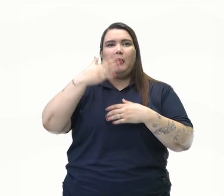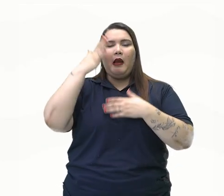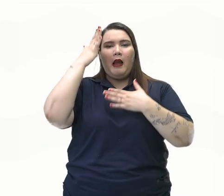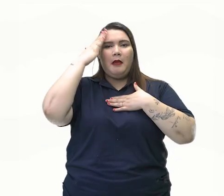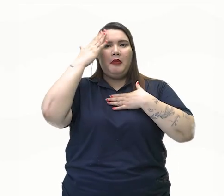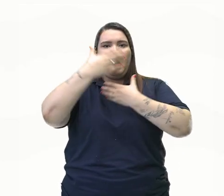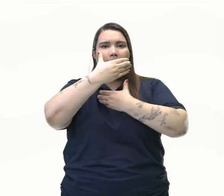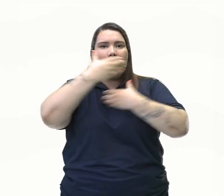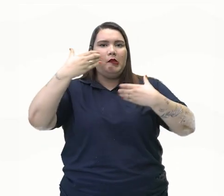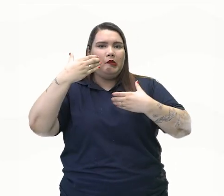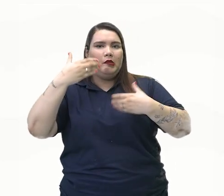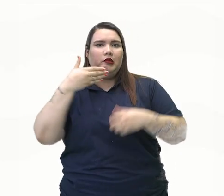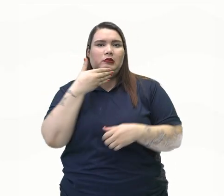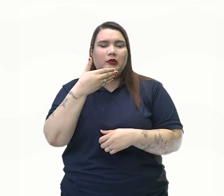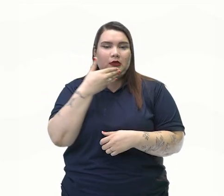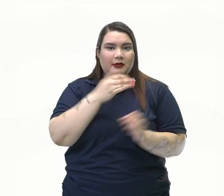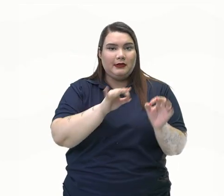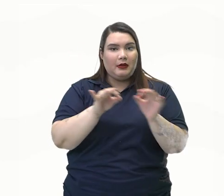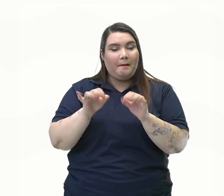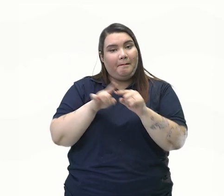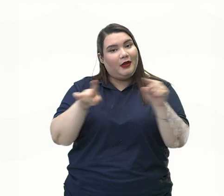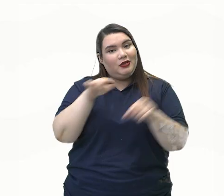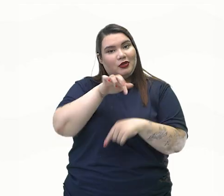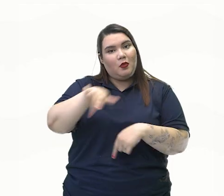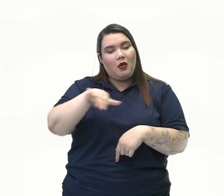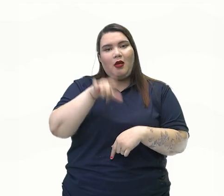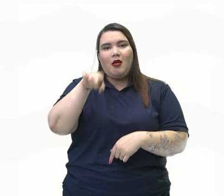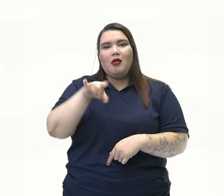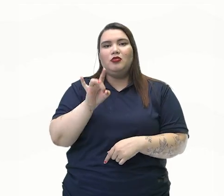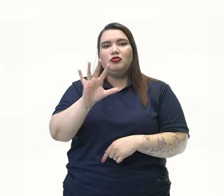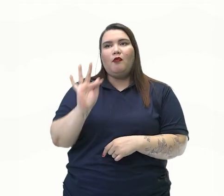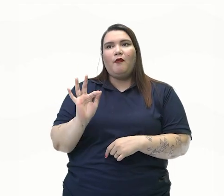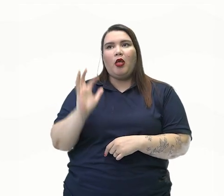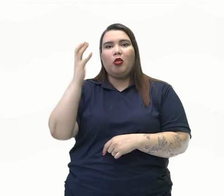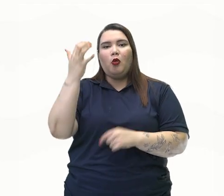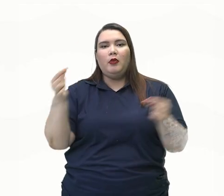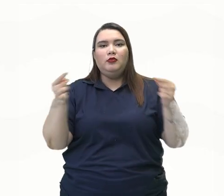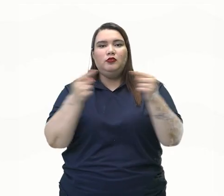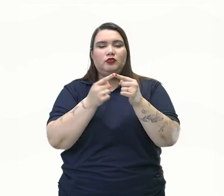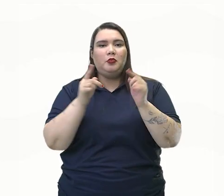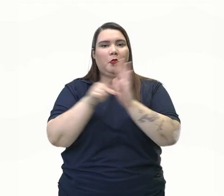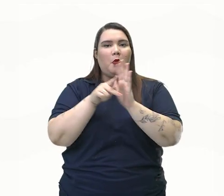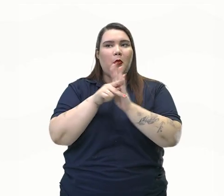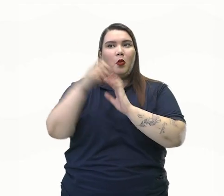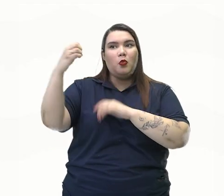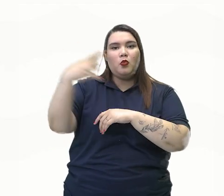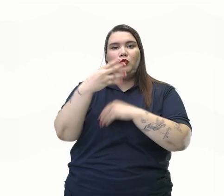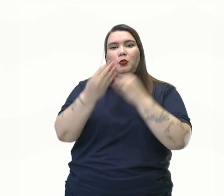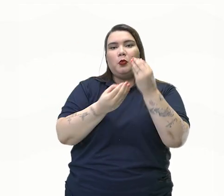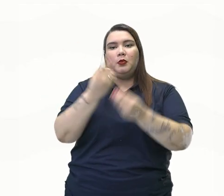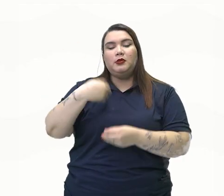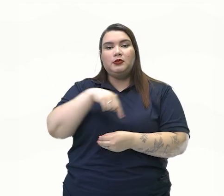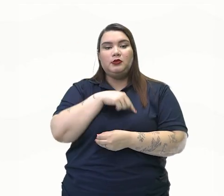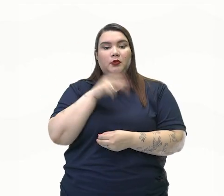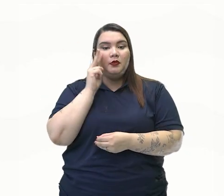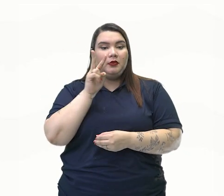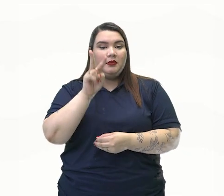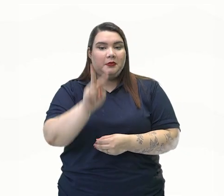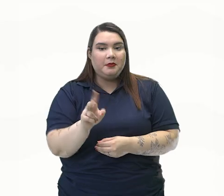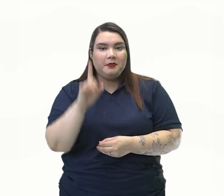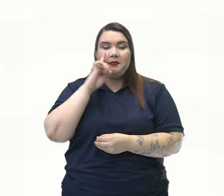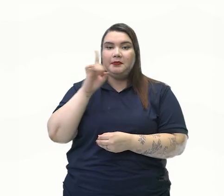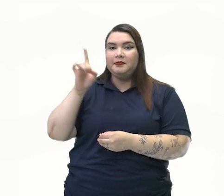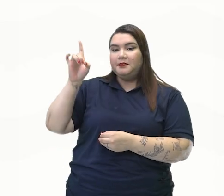parece que a cabeça está fora do corpo. Mas isso é o quê? É um fenômeno de refração da luz. Quando